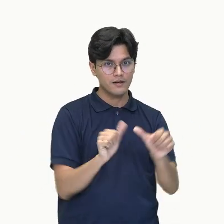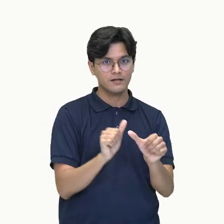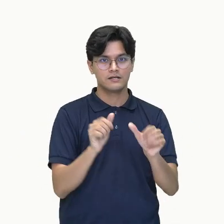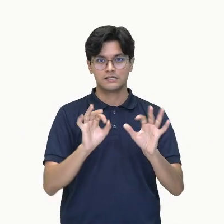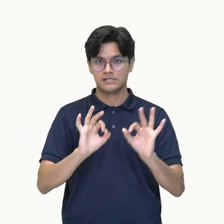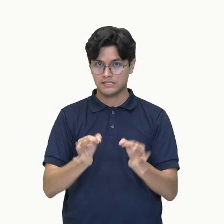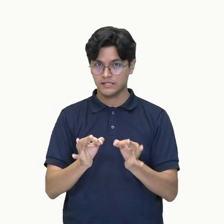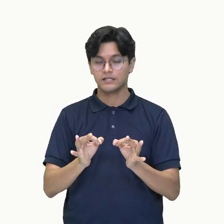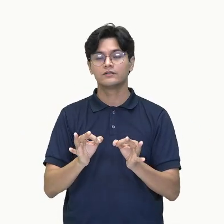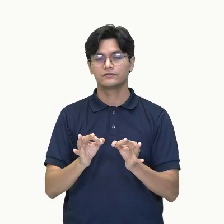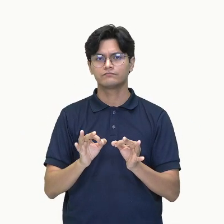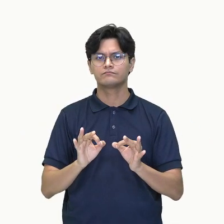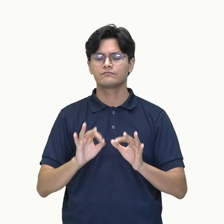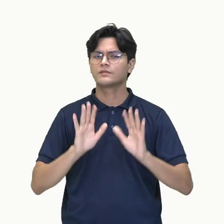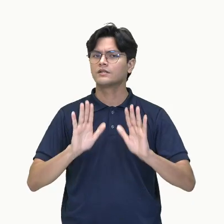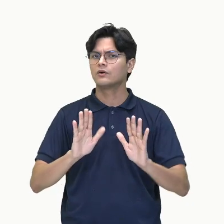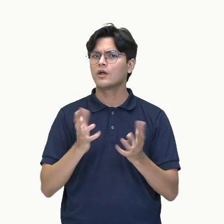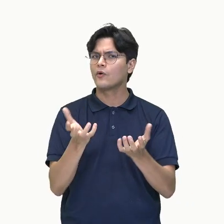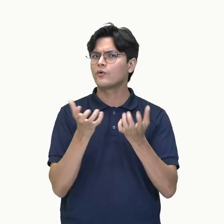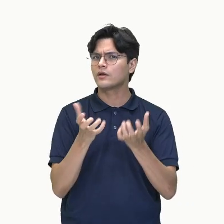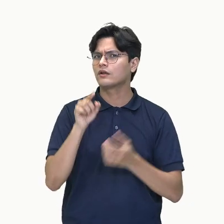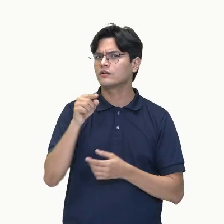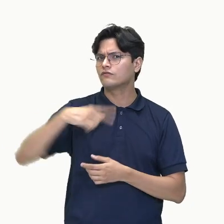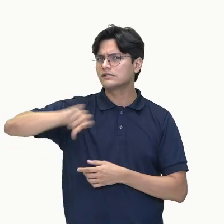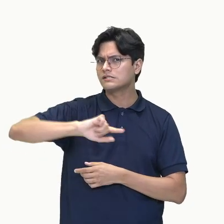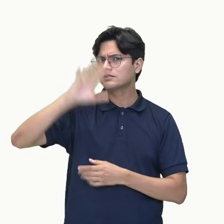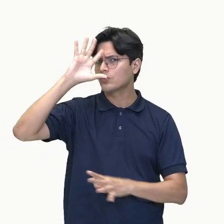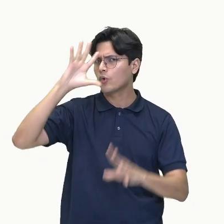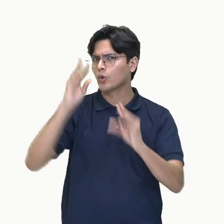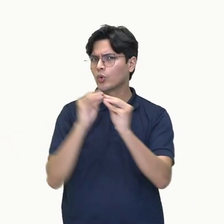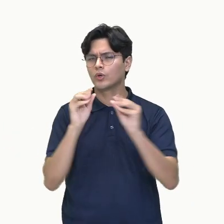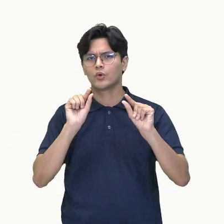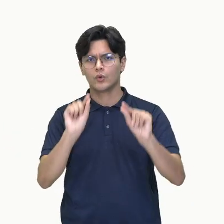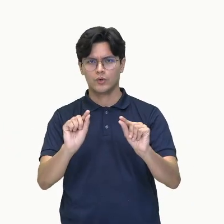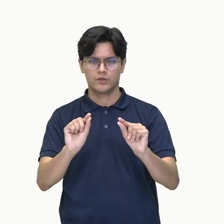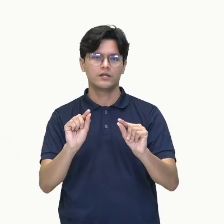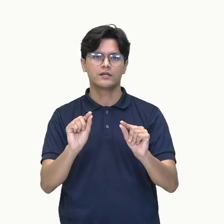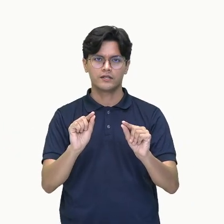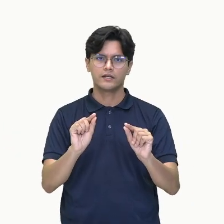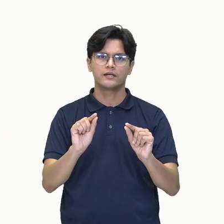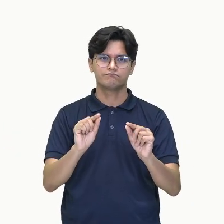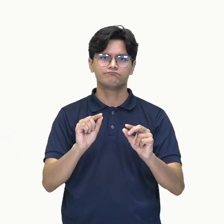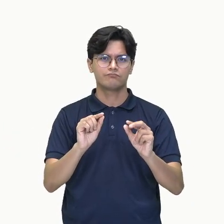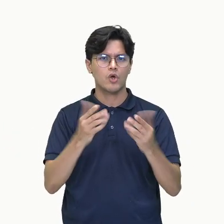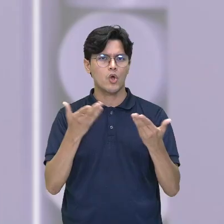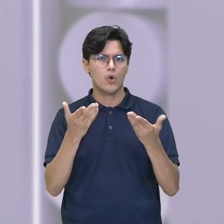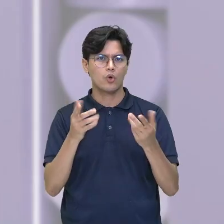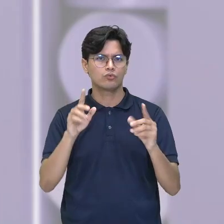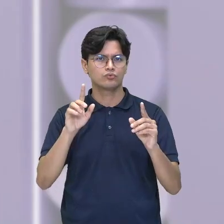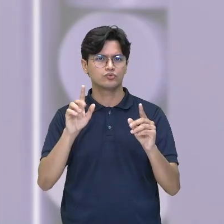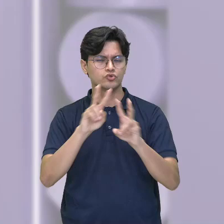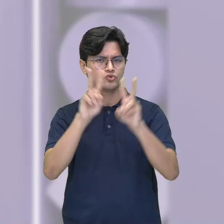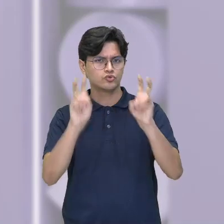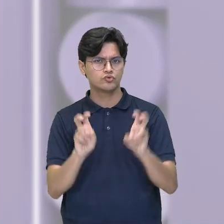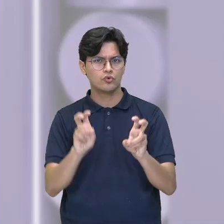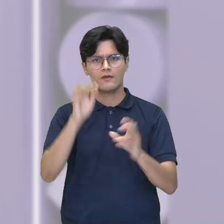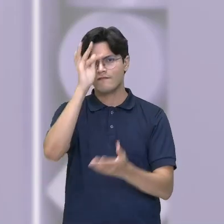você, meu caro aluno, minha cara aluna, diante dessa ideia de fé e religião?